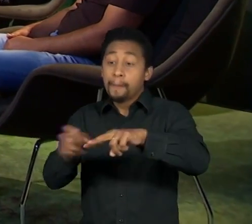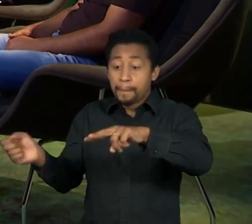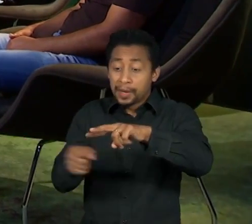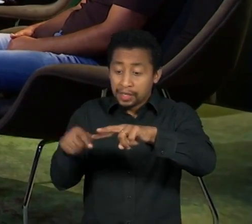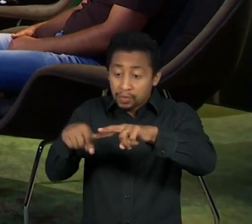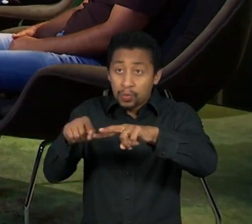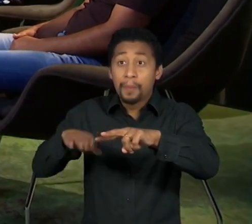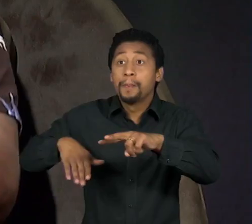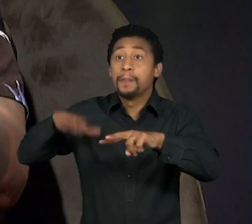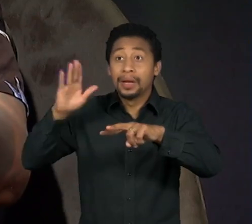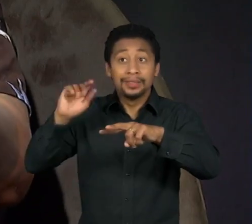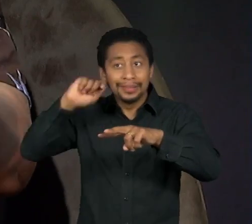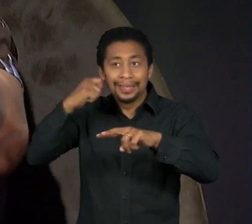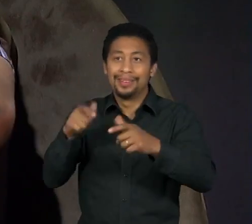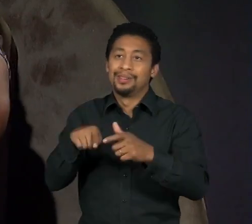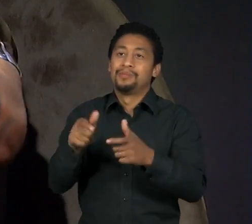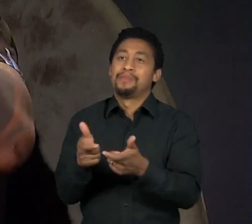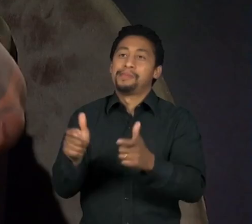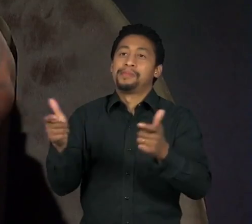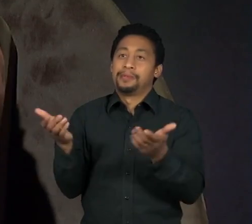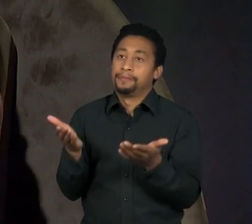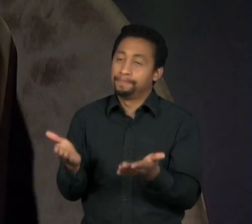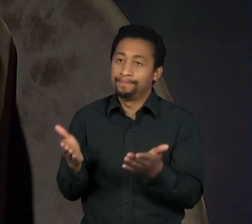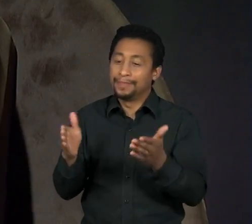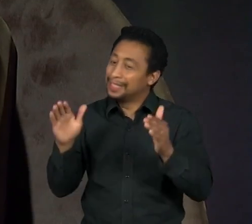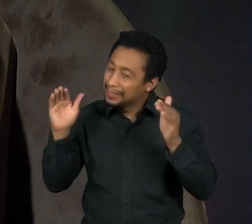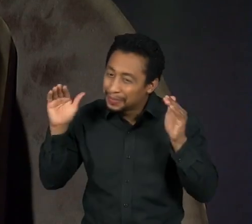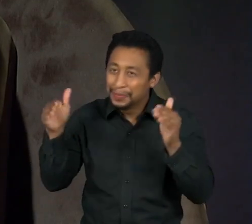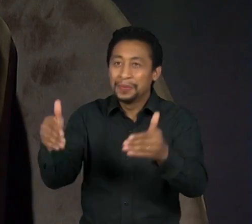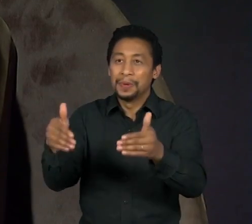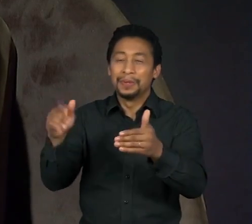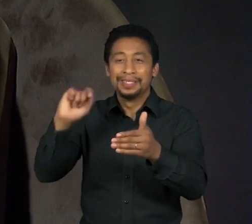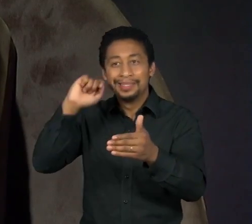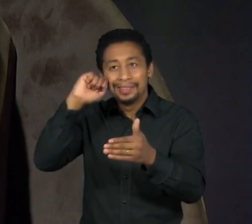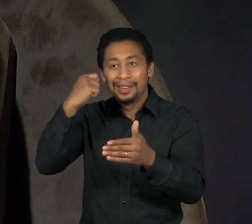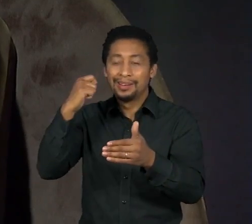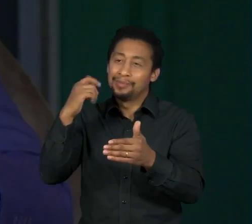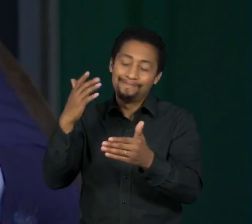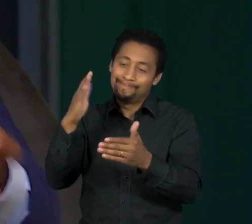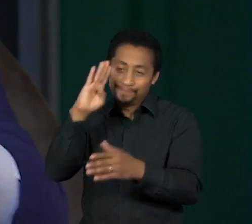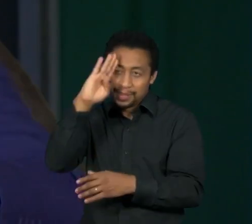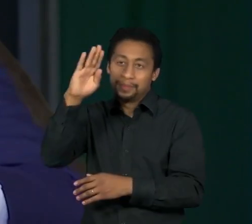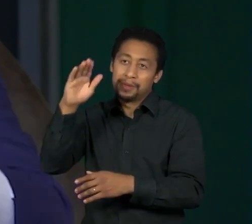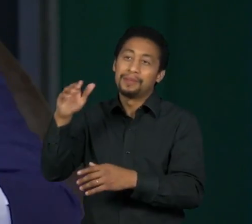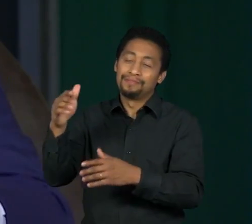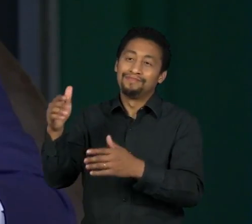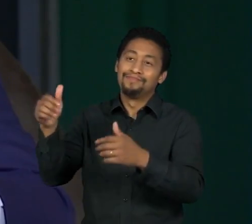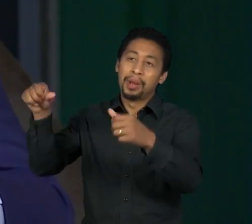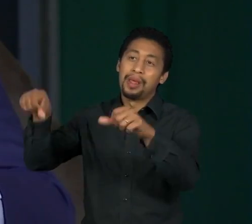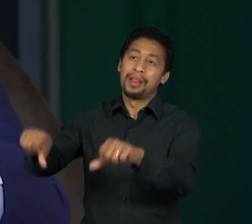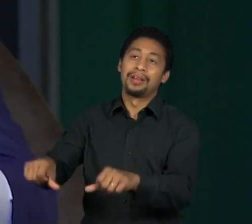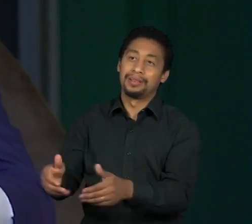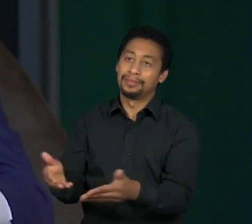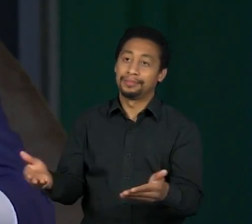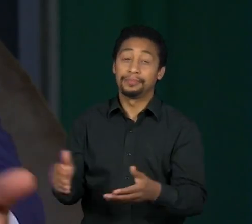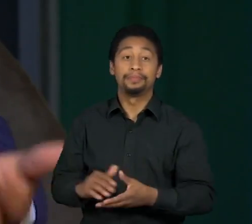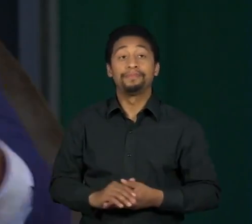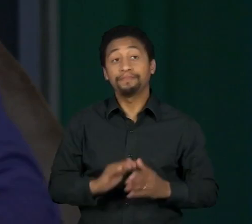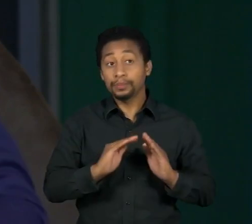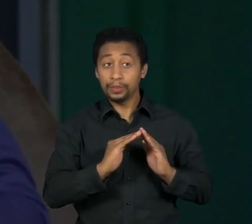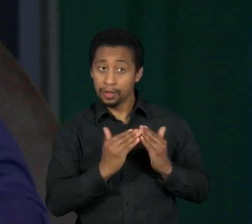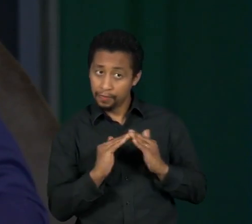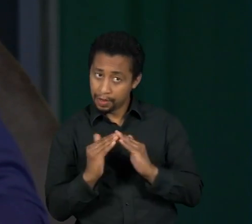que corre sozinho, né? Sempre tem o povo negro como seu principal protagonista. Como é que a favela consegue, ao mesmo